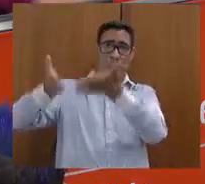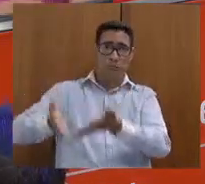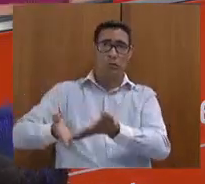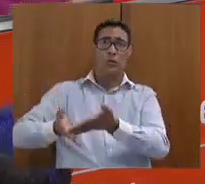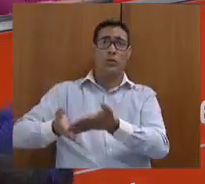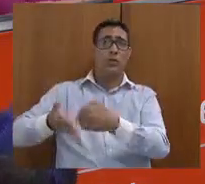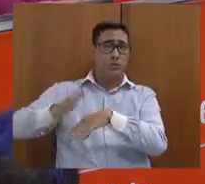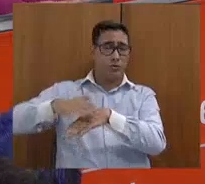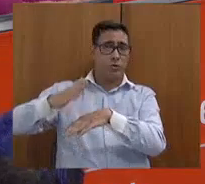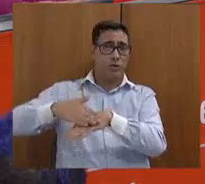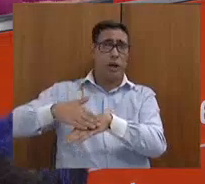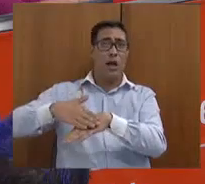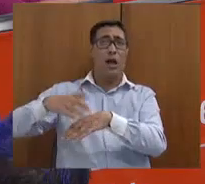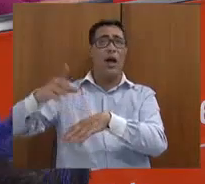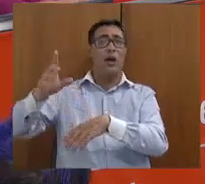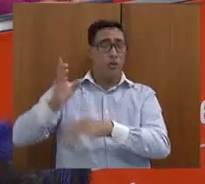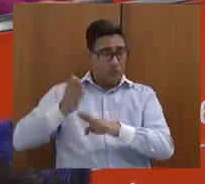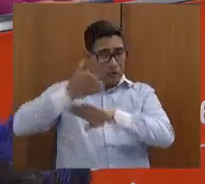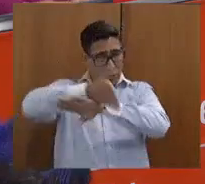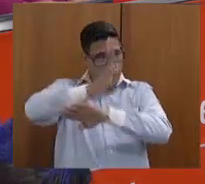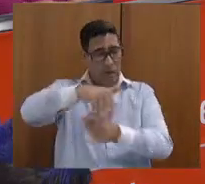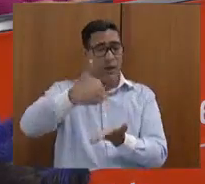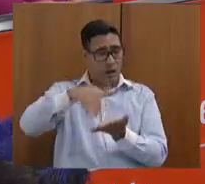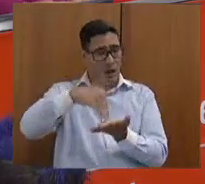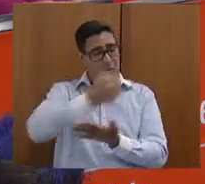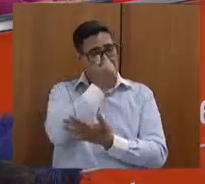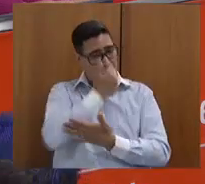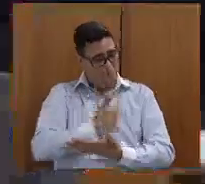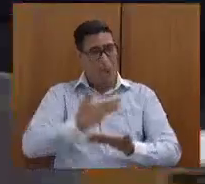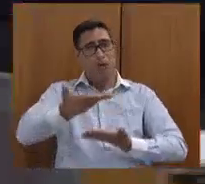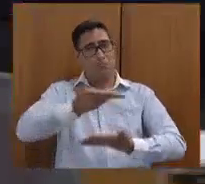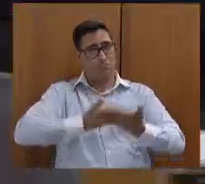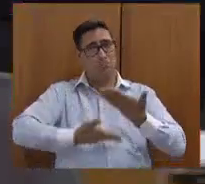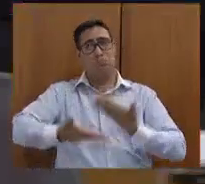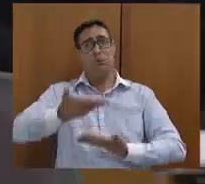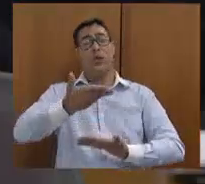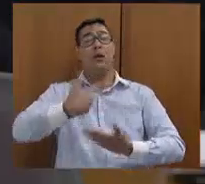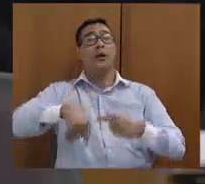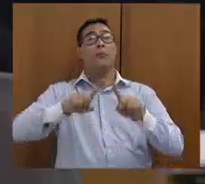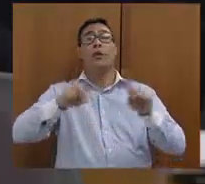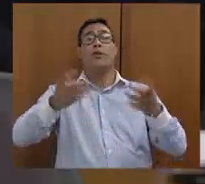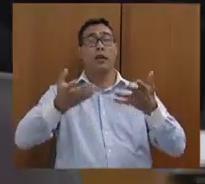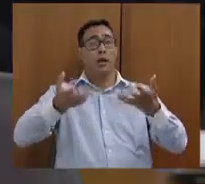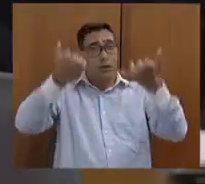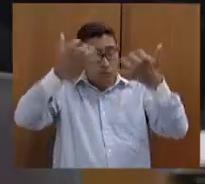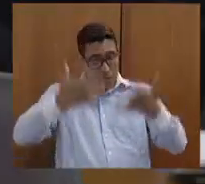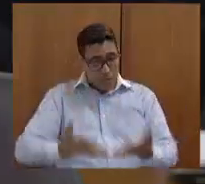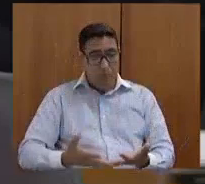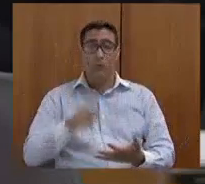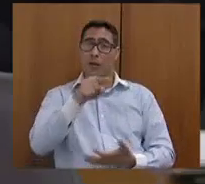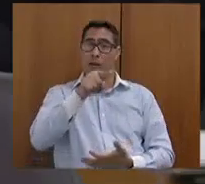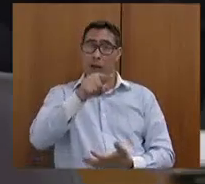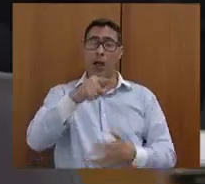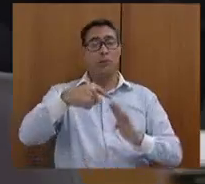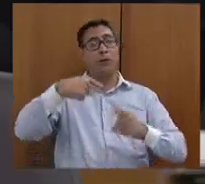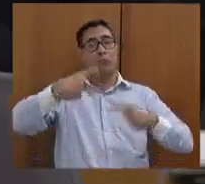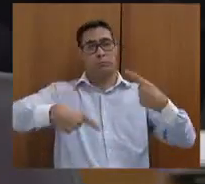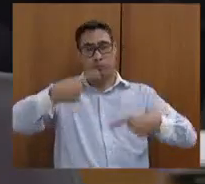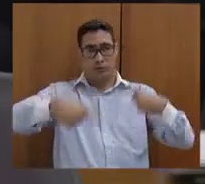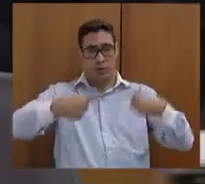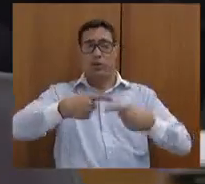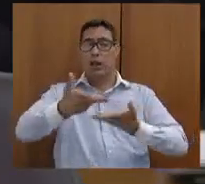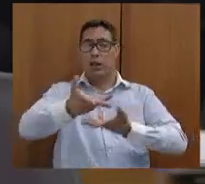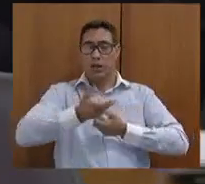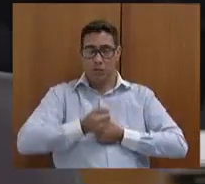secretaria fombeta entendidos é para falar da política de atendimento aos professores quilombolas nós